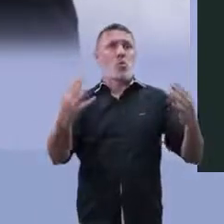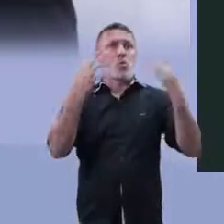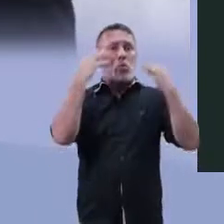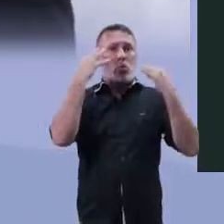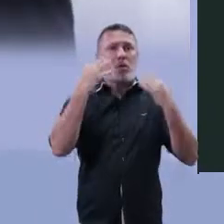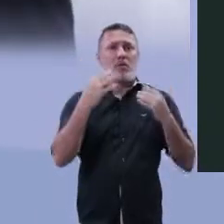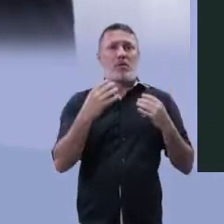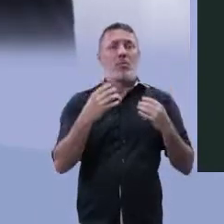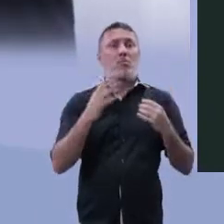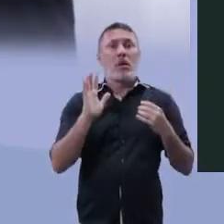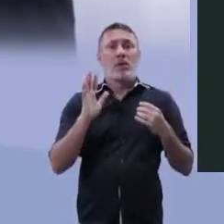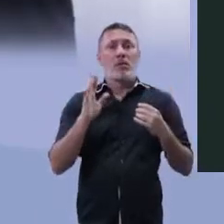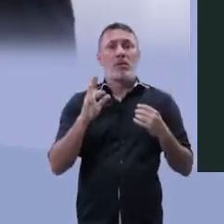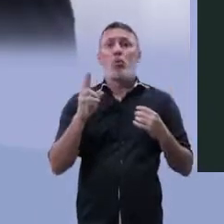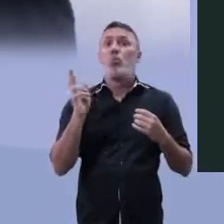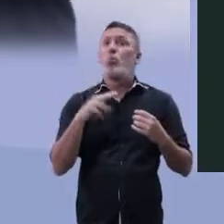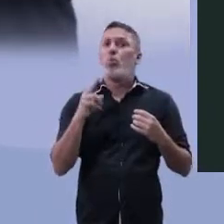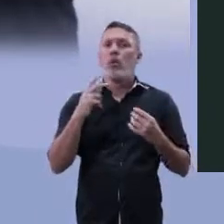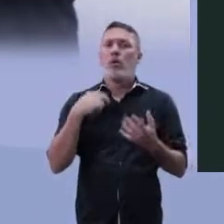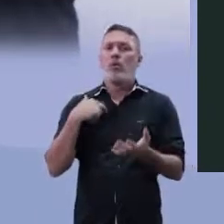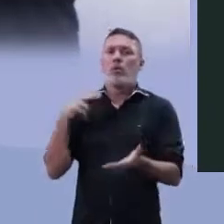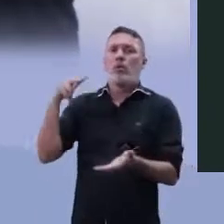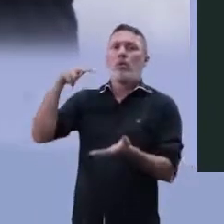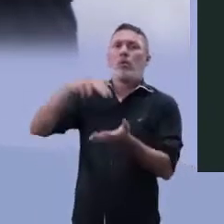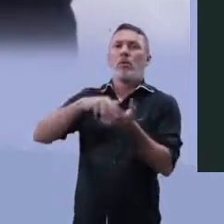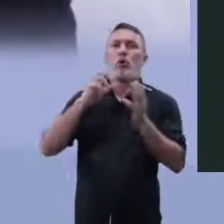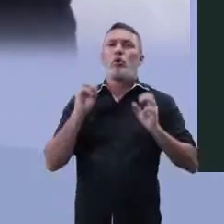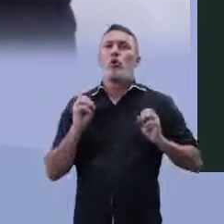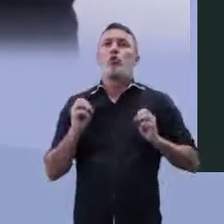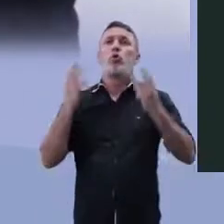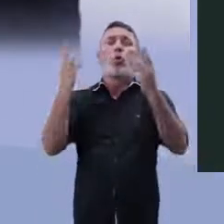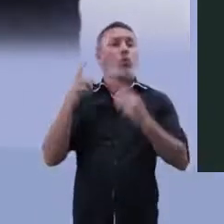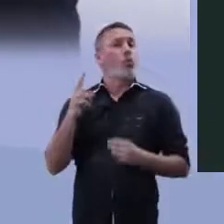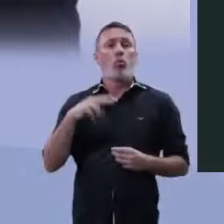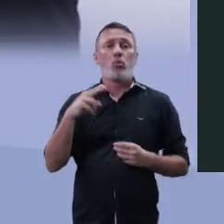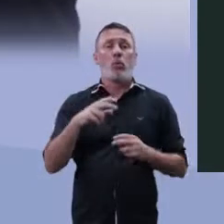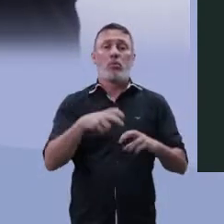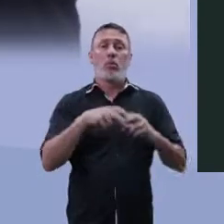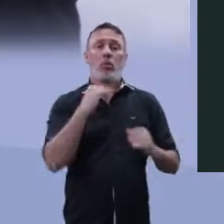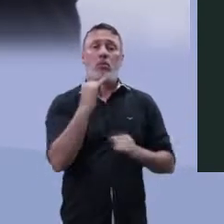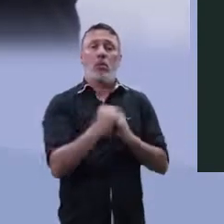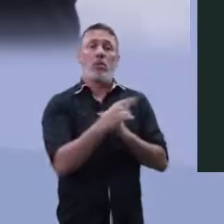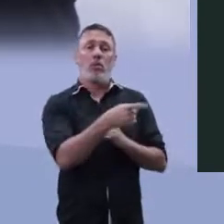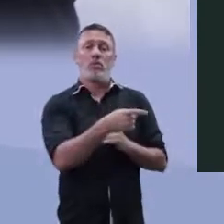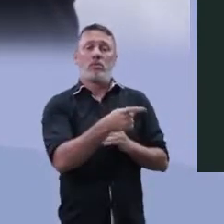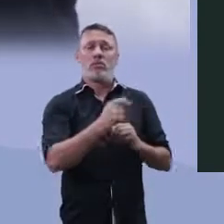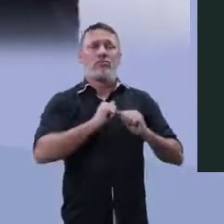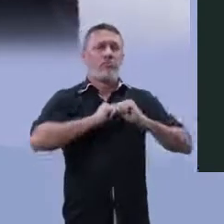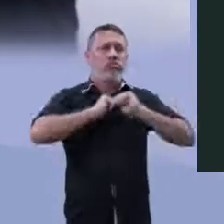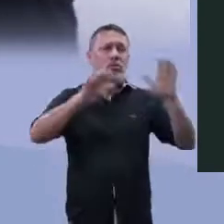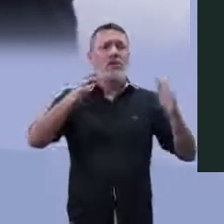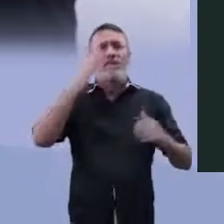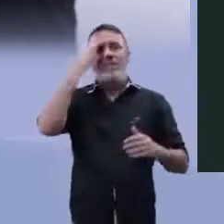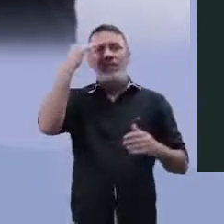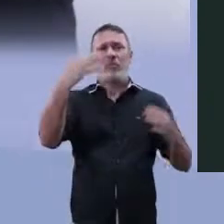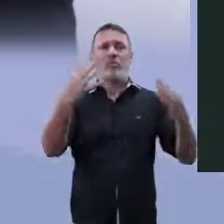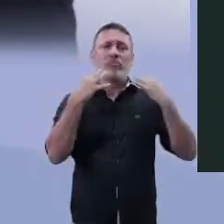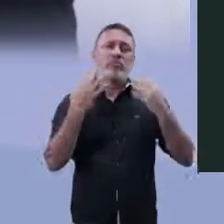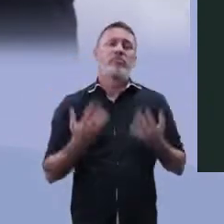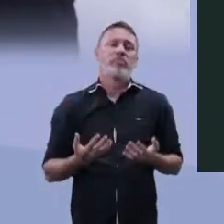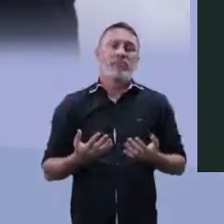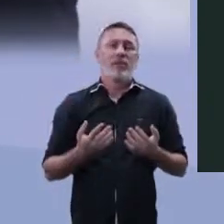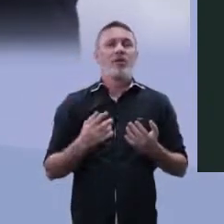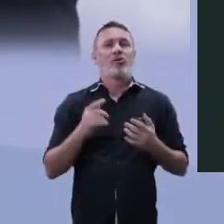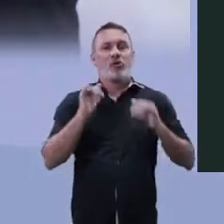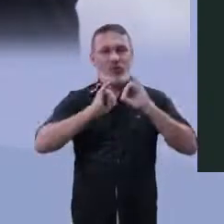ter uma quantidade imensa de visualizações, posso ter 1 milhão de visualizações, sem nunca ter feito um único show na vida, né?